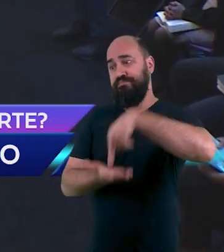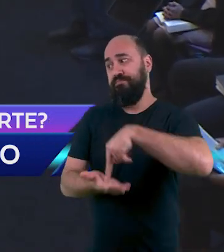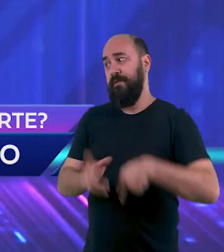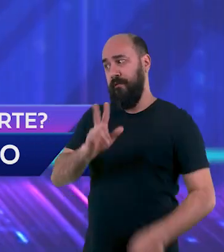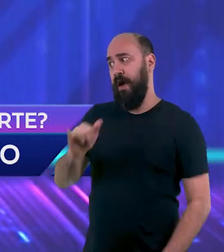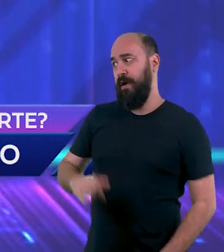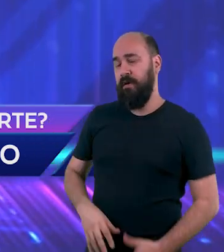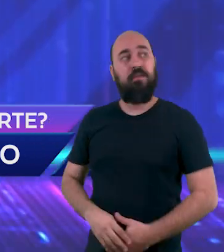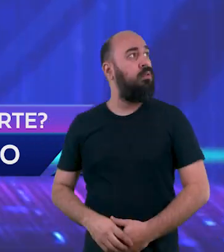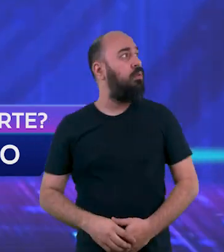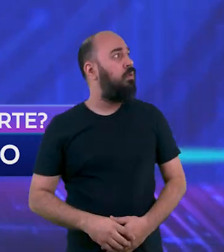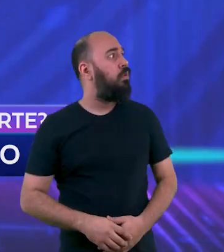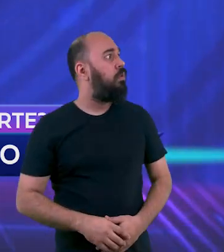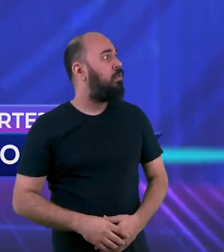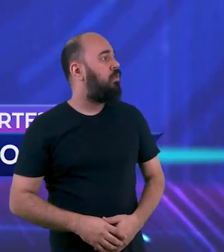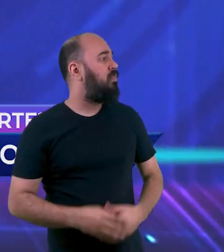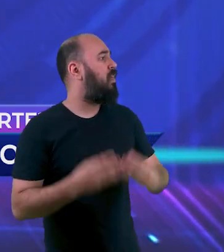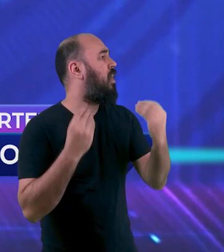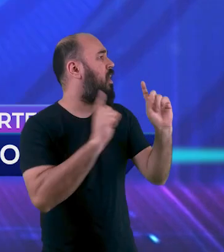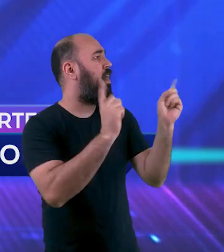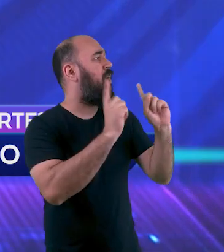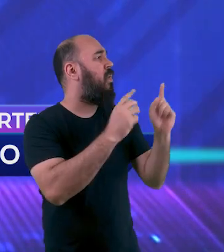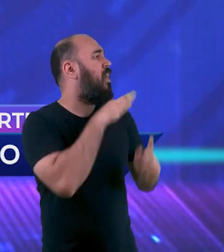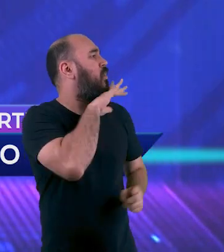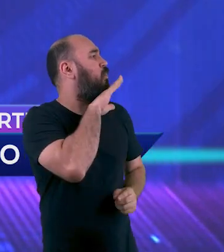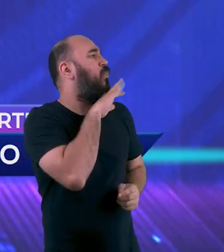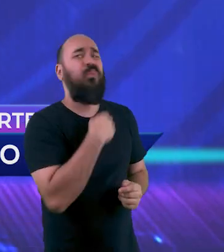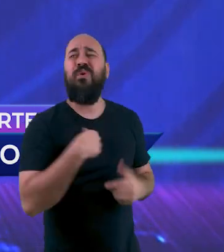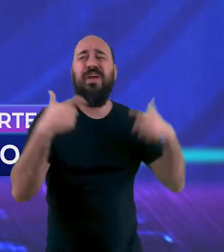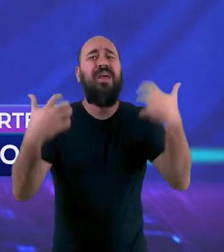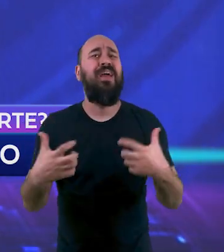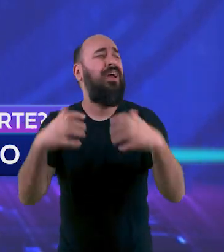sepultura. Aí Lázaro olha assim.